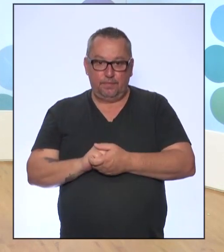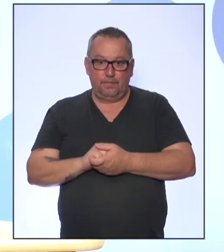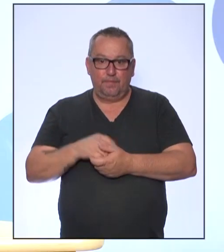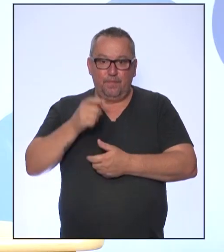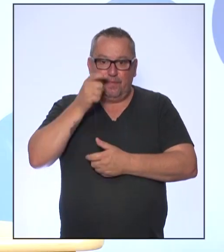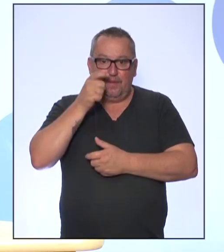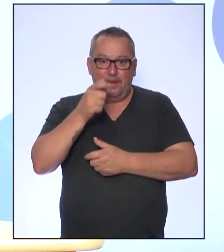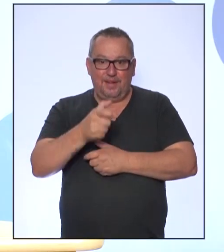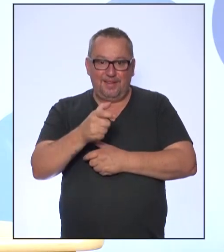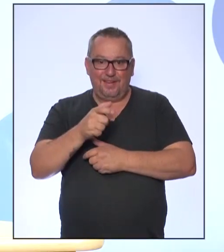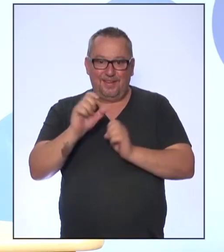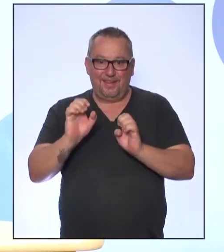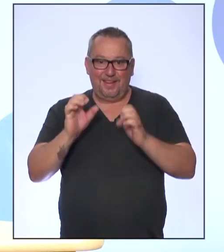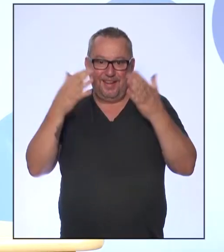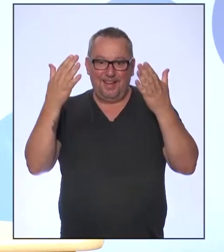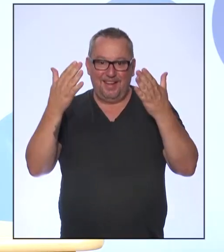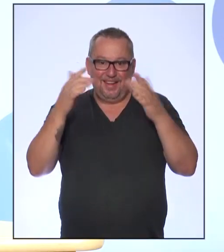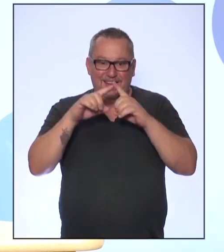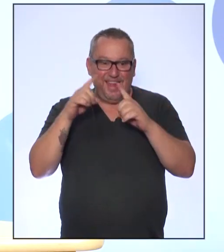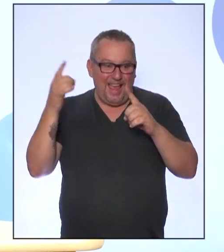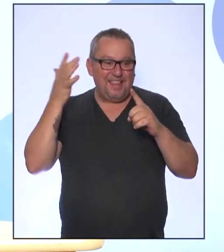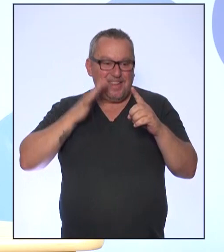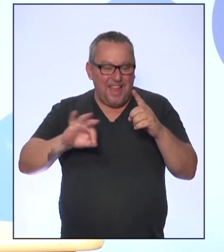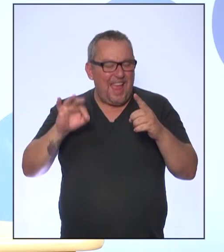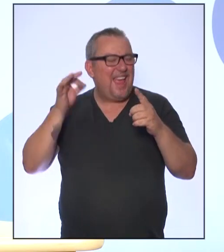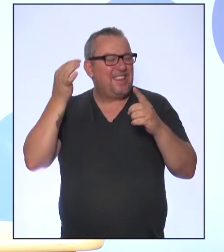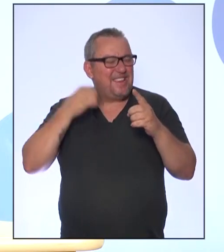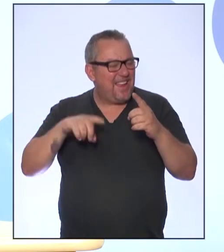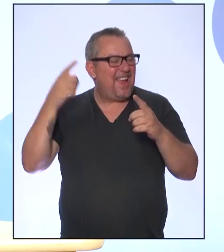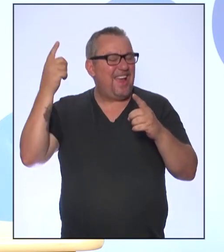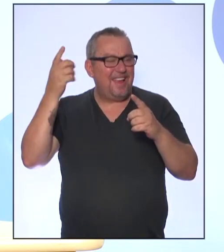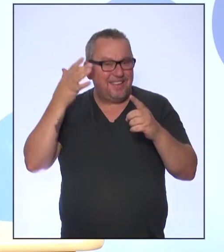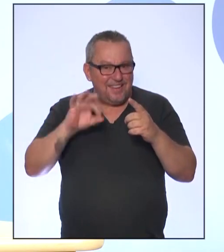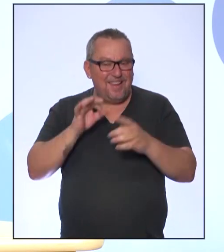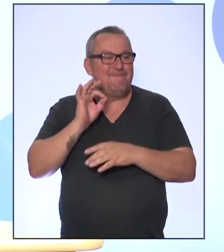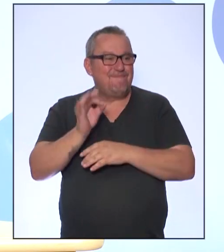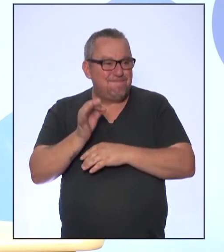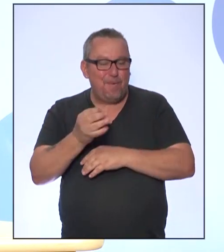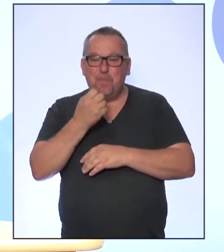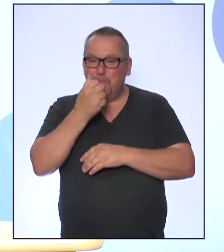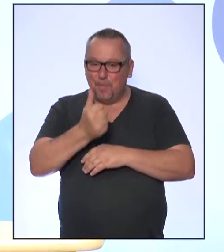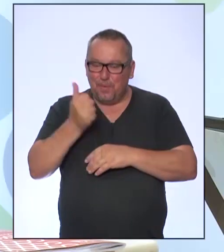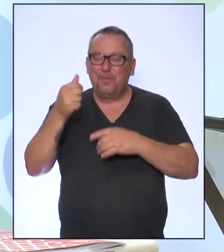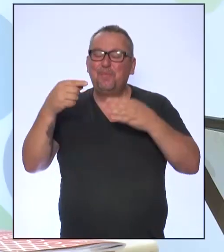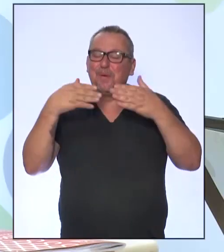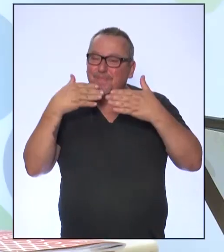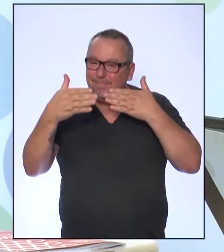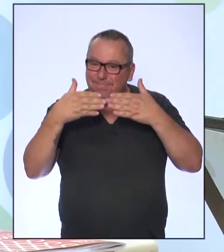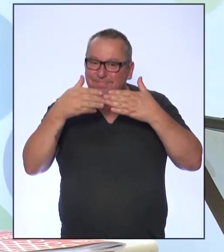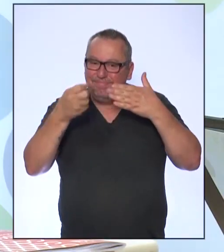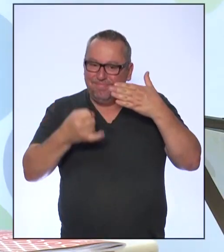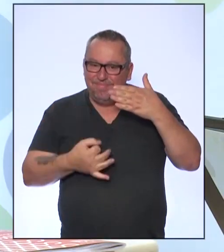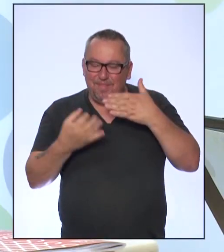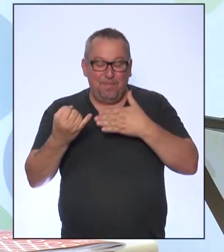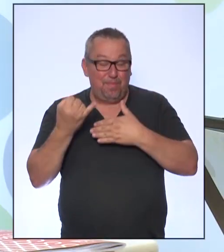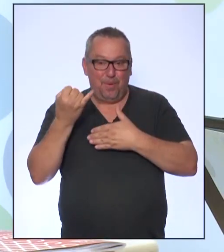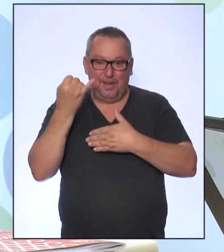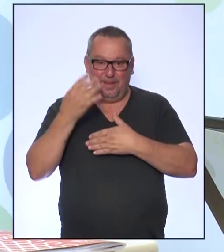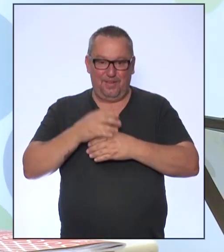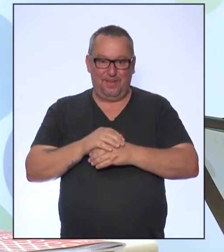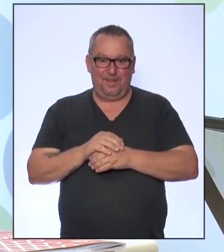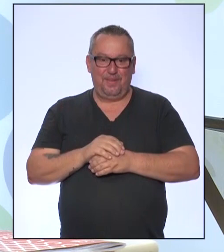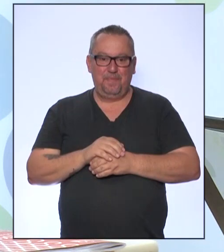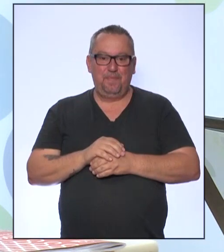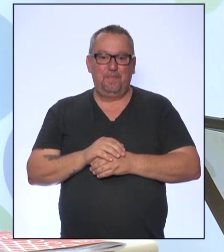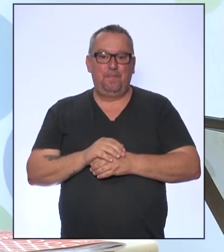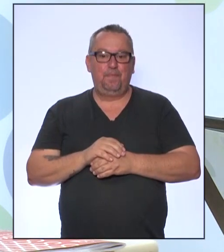Interessante, Luz, que eles comemoram aqui no chat. Acertei. Olha, Isso, gente. Interage mesmo, que a gente tá de olho. Interage, isso é muito bom. Vamos